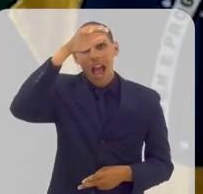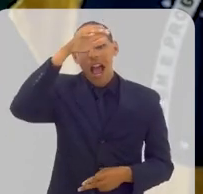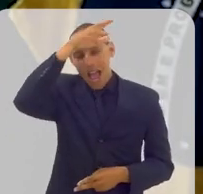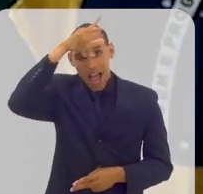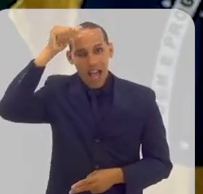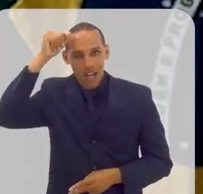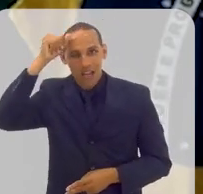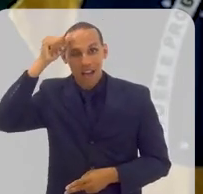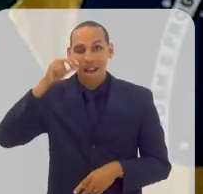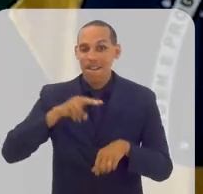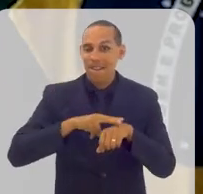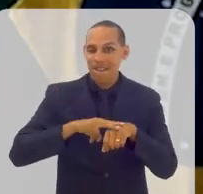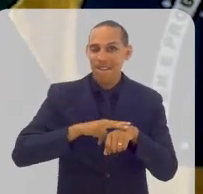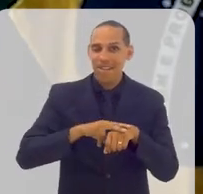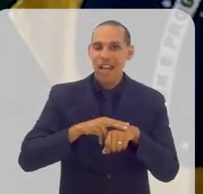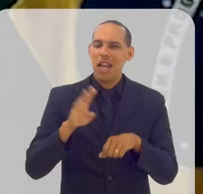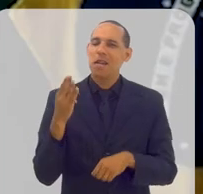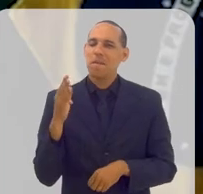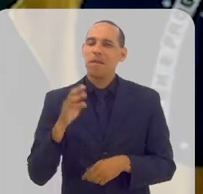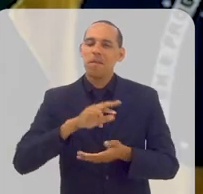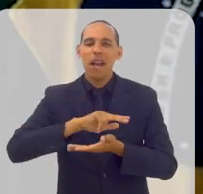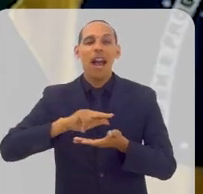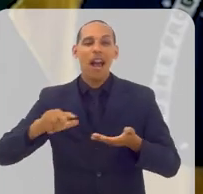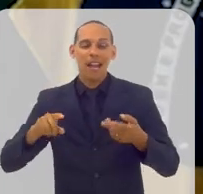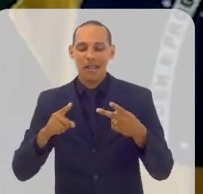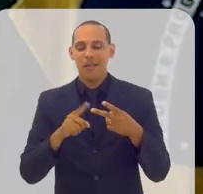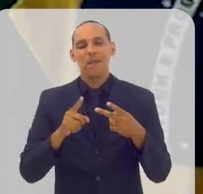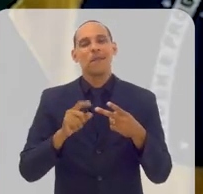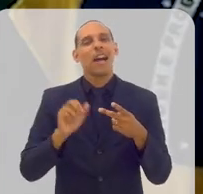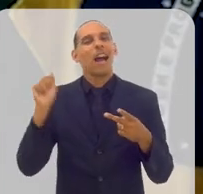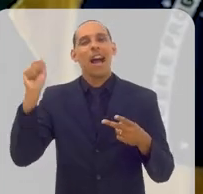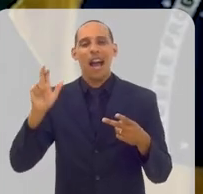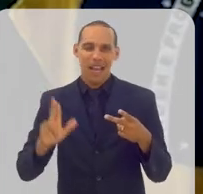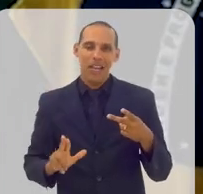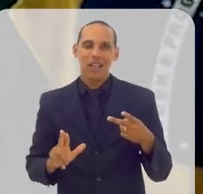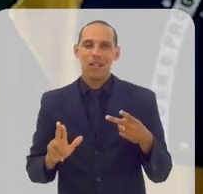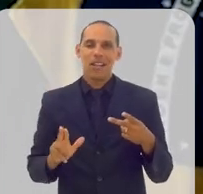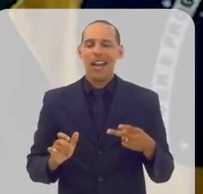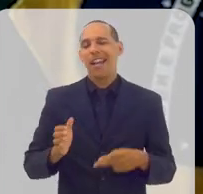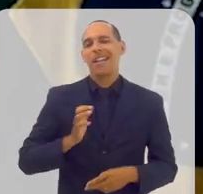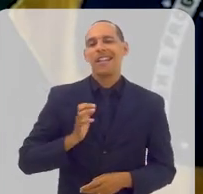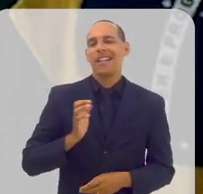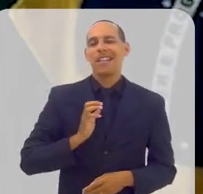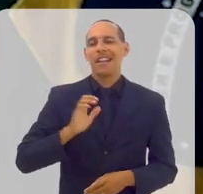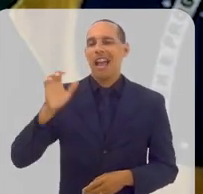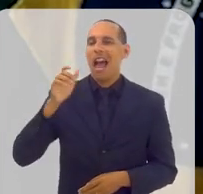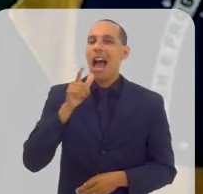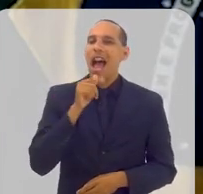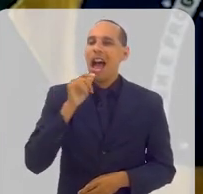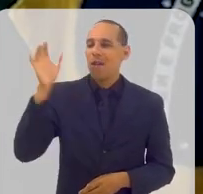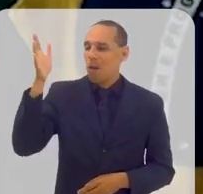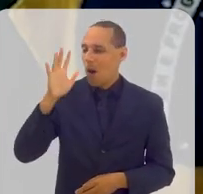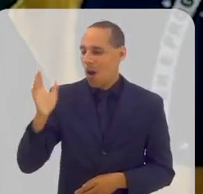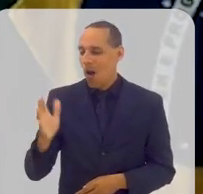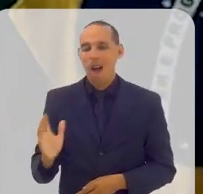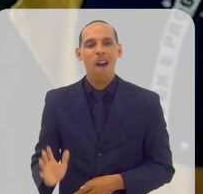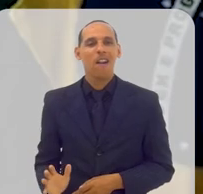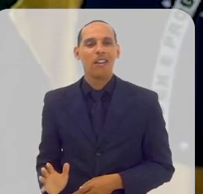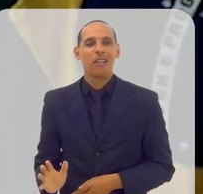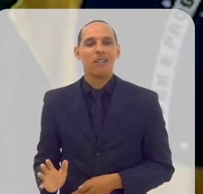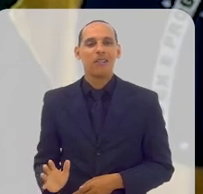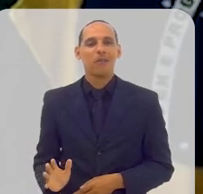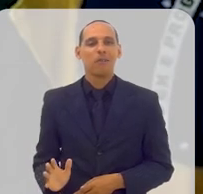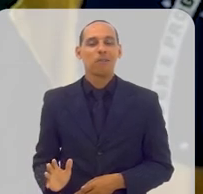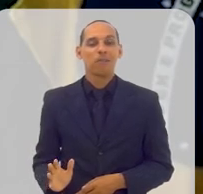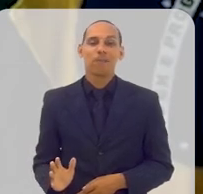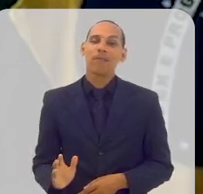verde pela riqueza de biodiversidade e a azul pela riqueza do nosso oceano, que